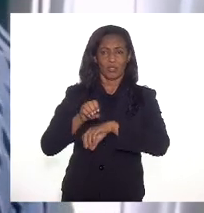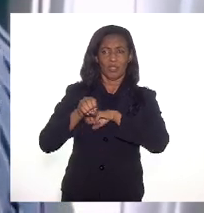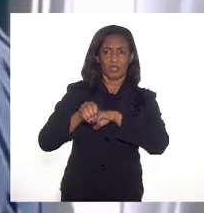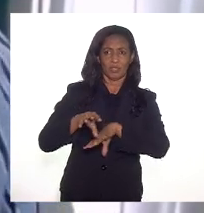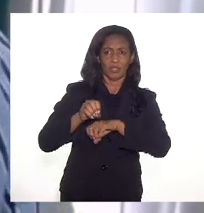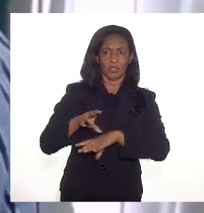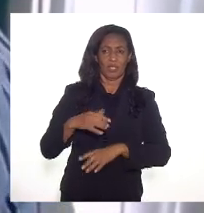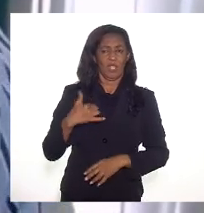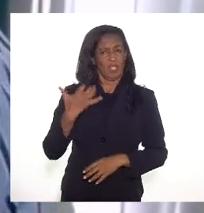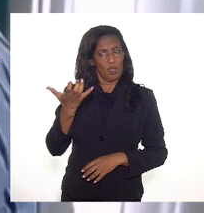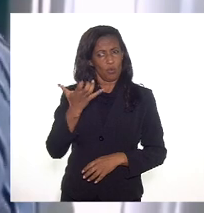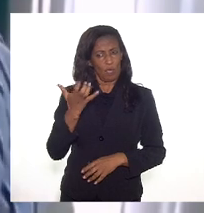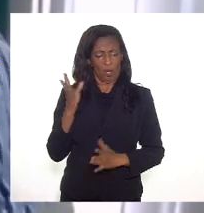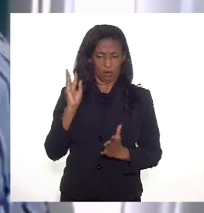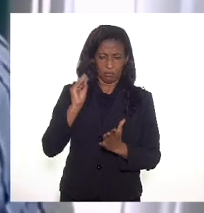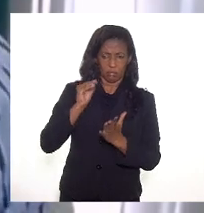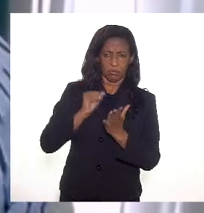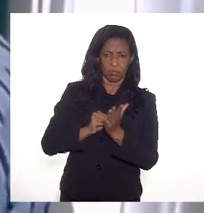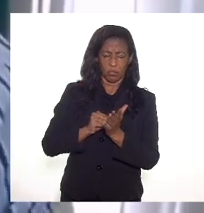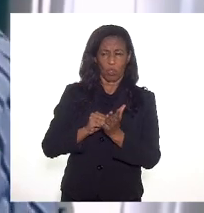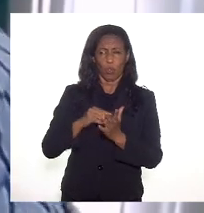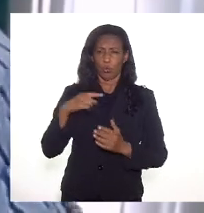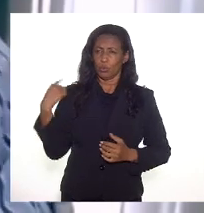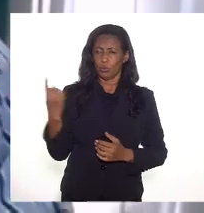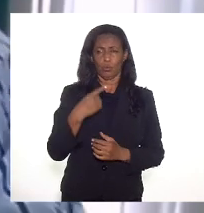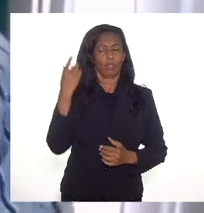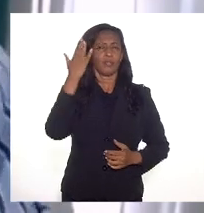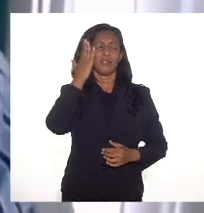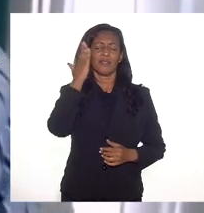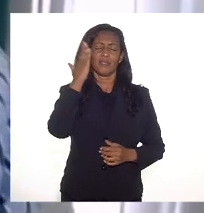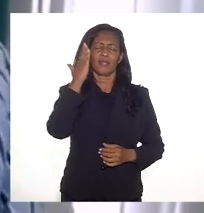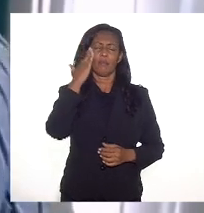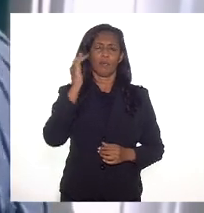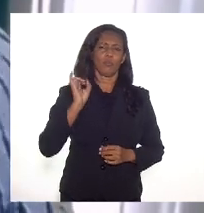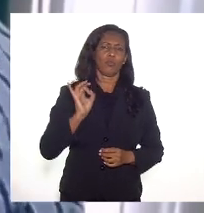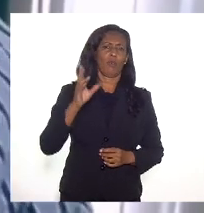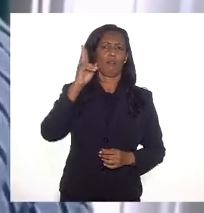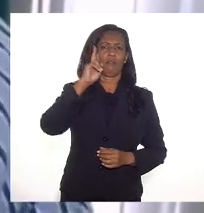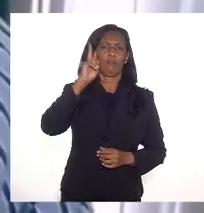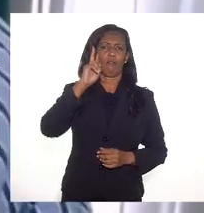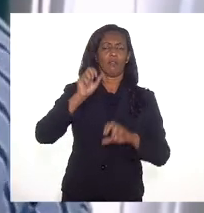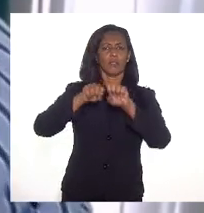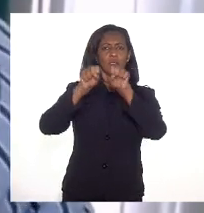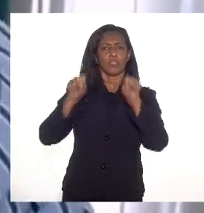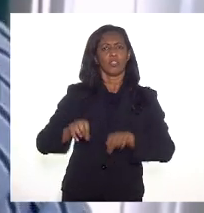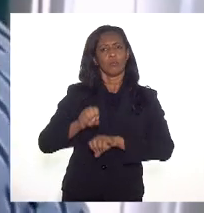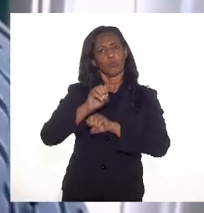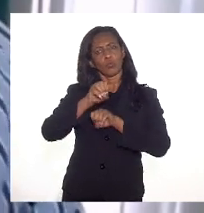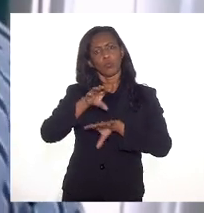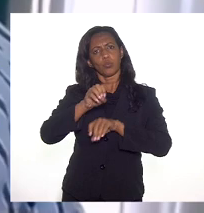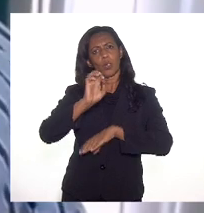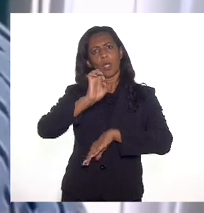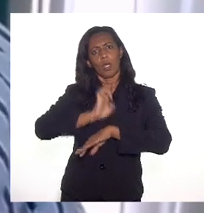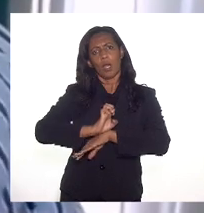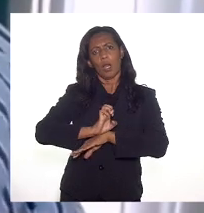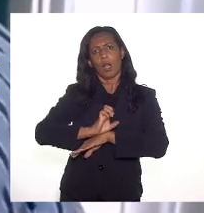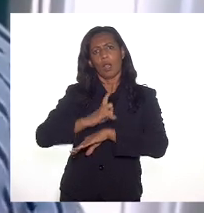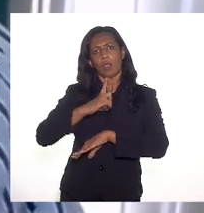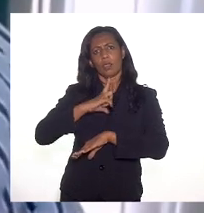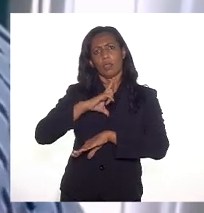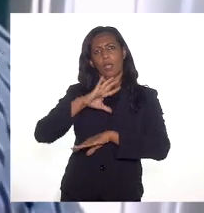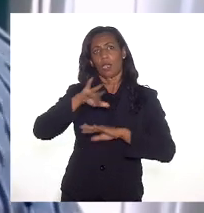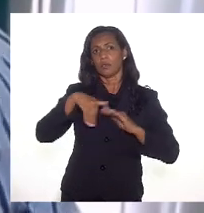E eu quero registrar, todos nós sabemos, mas eu quero apenas repisar, que o sistema estadual de ensino é composto